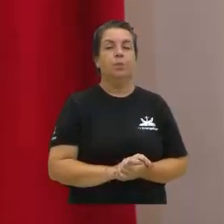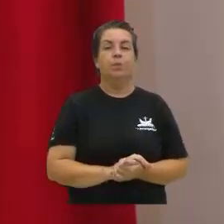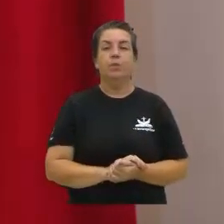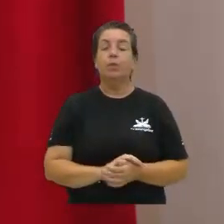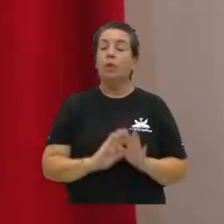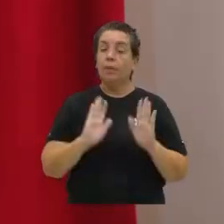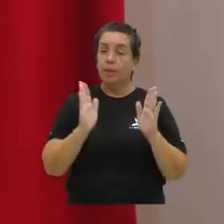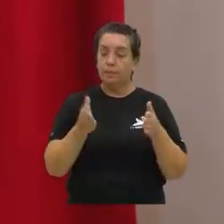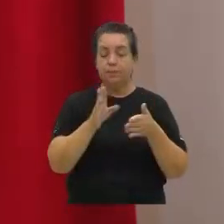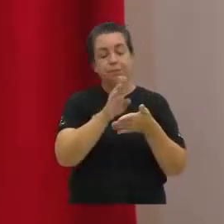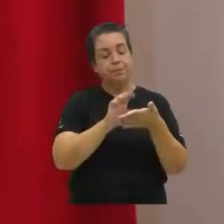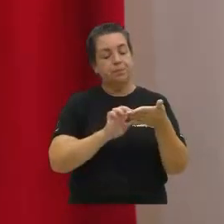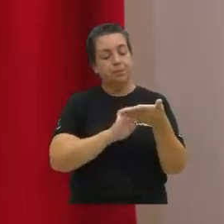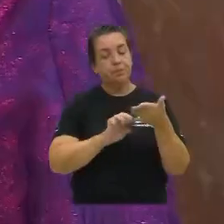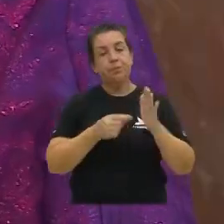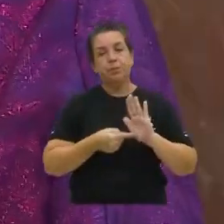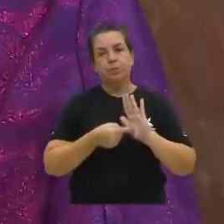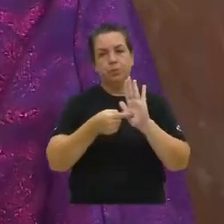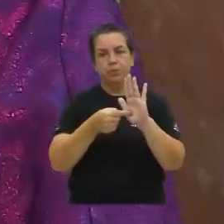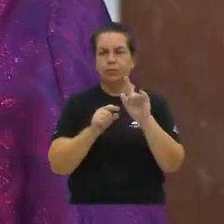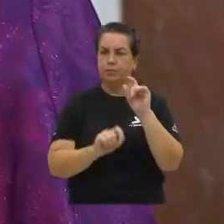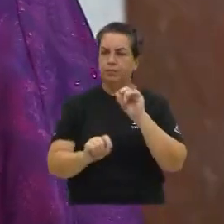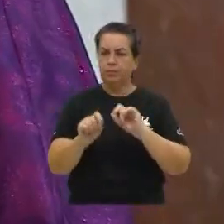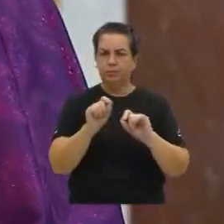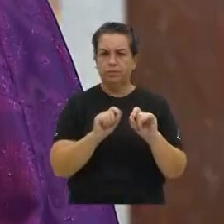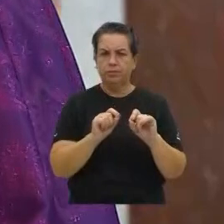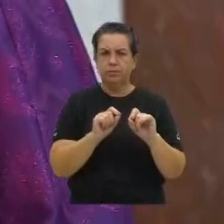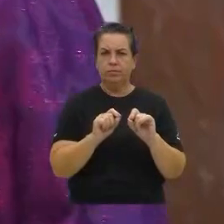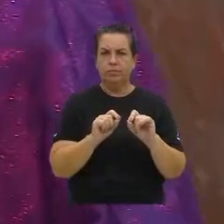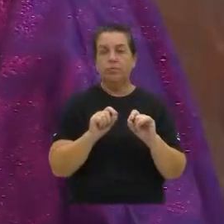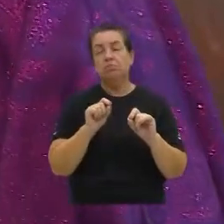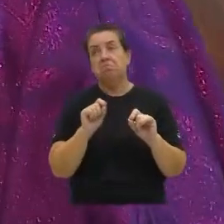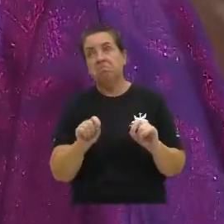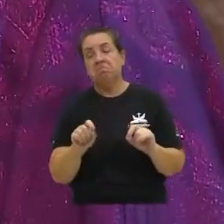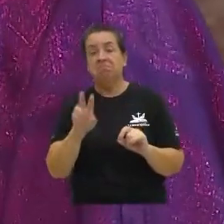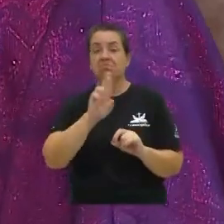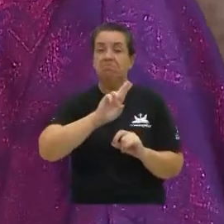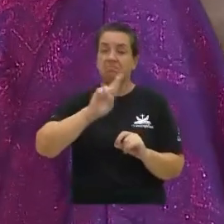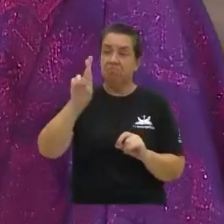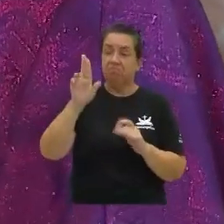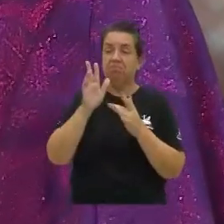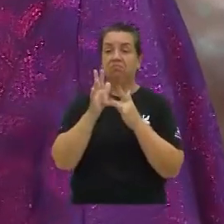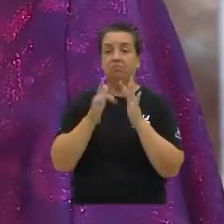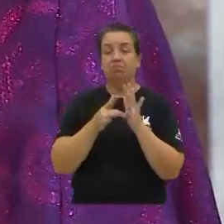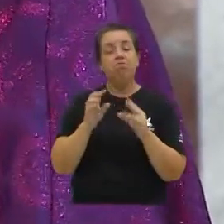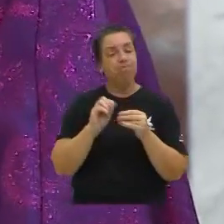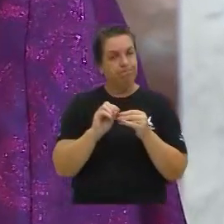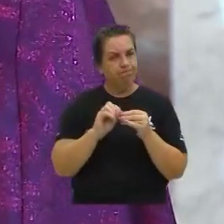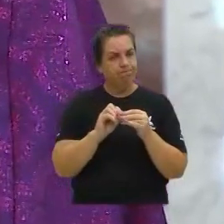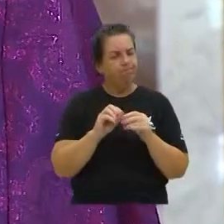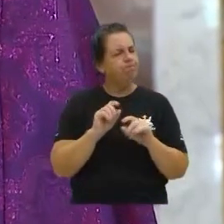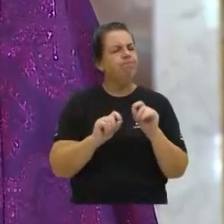hoje o Evangelho nos fala de uma ação de nosso Senhor Jesus Cristo.